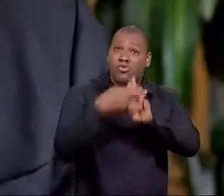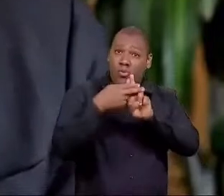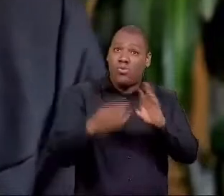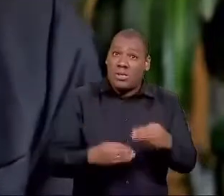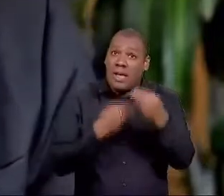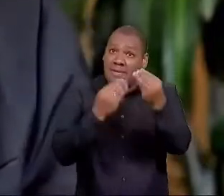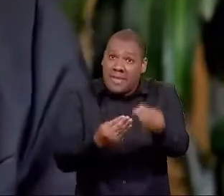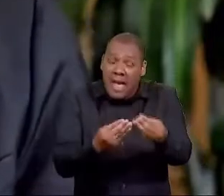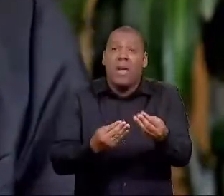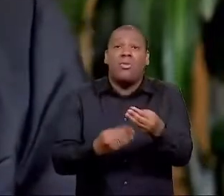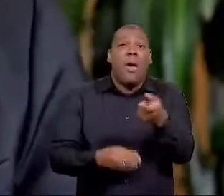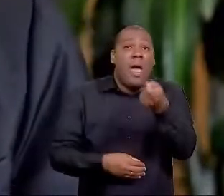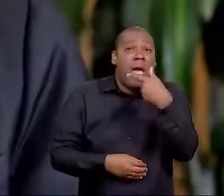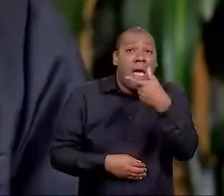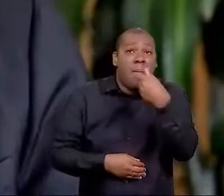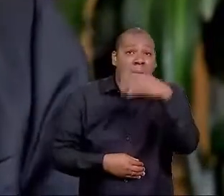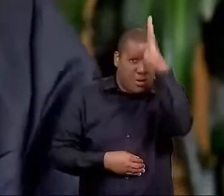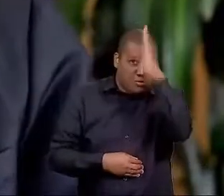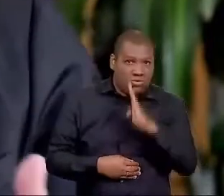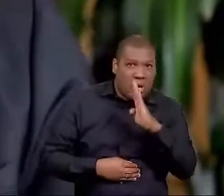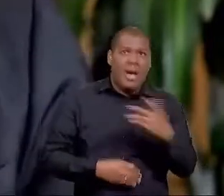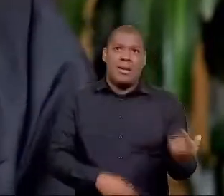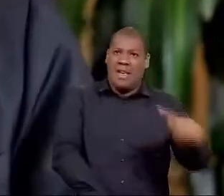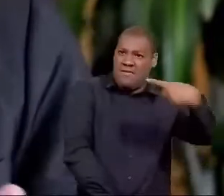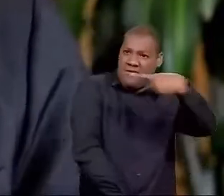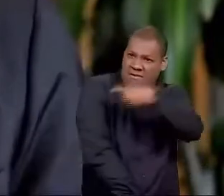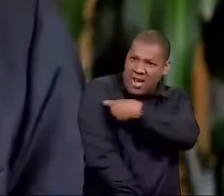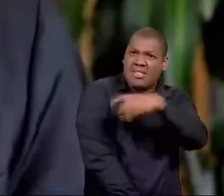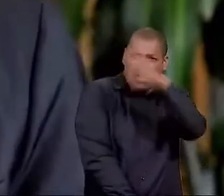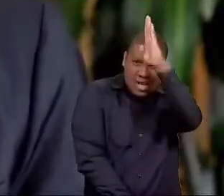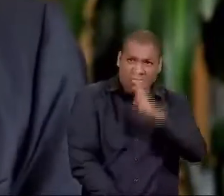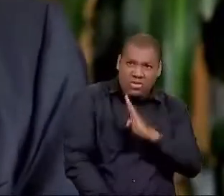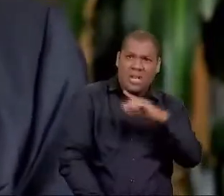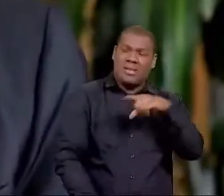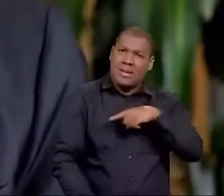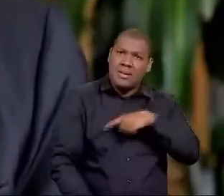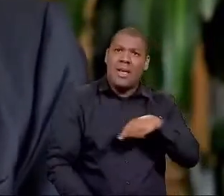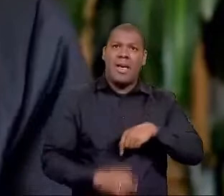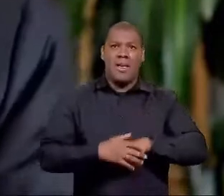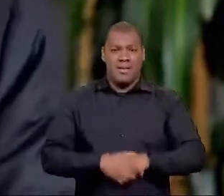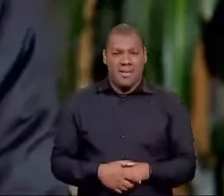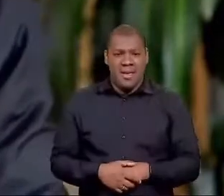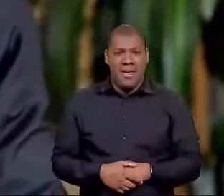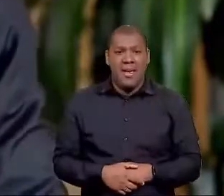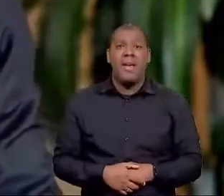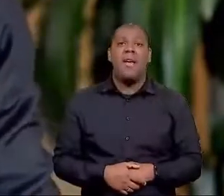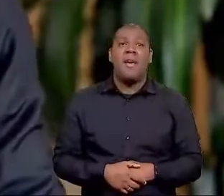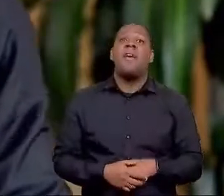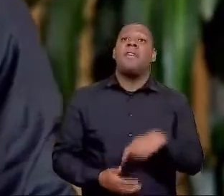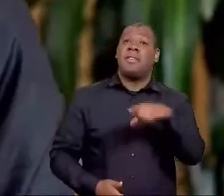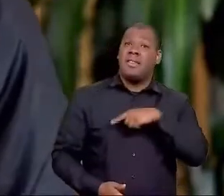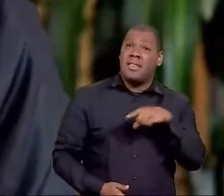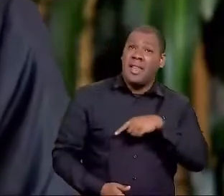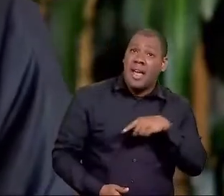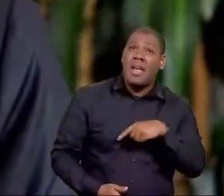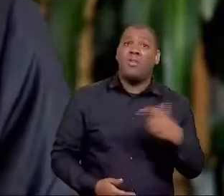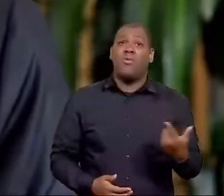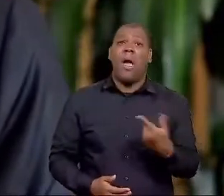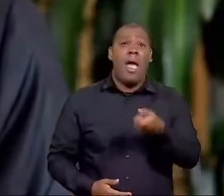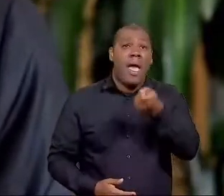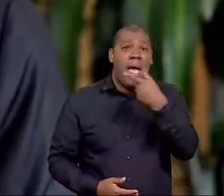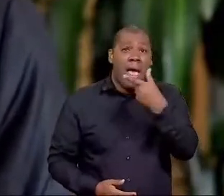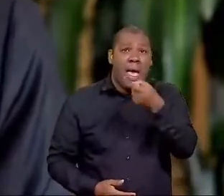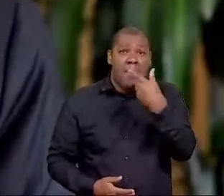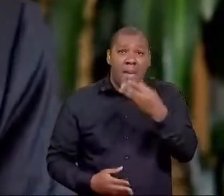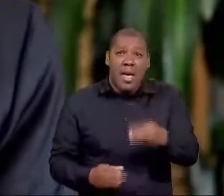de coisa. Agora o Farmácia Popular vai ter uma série de remédios gratuitos para o povo. Tem poucos lugares do mundo que faz como o